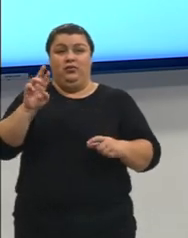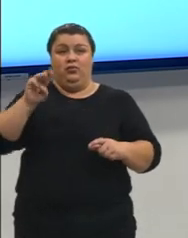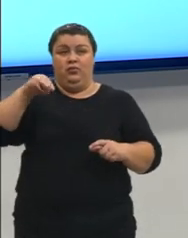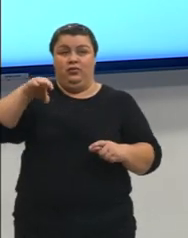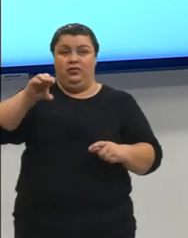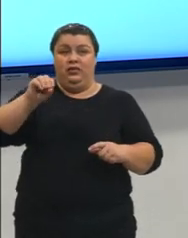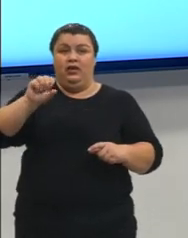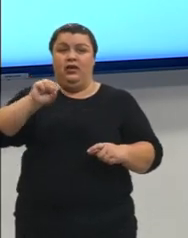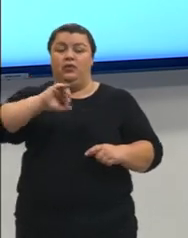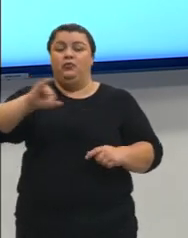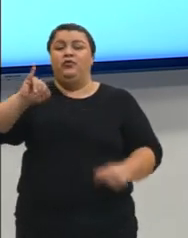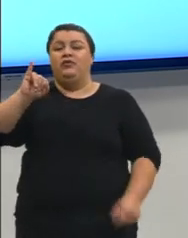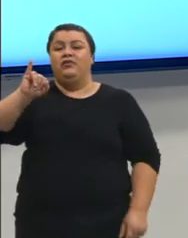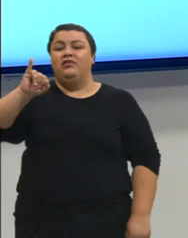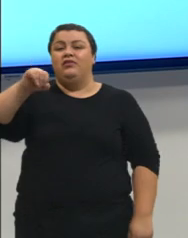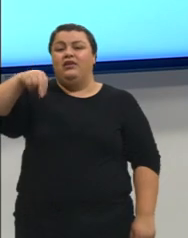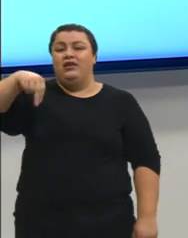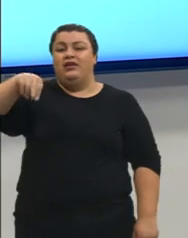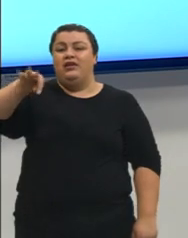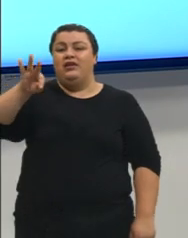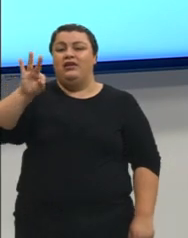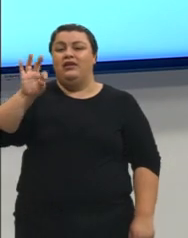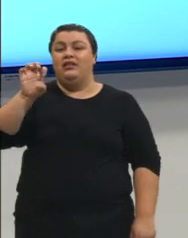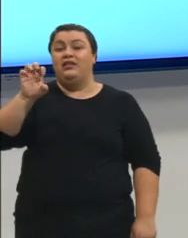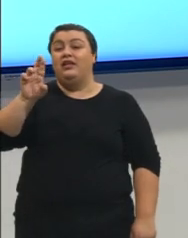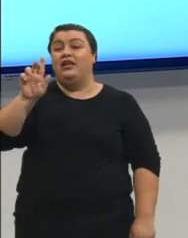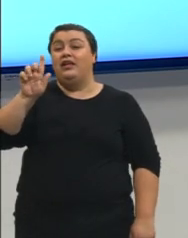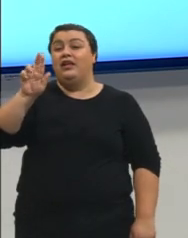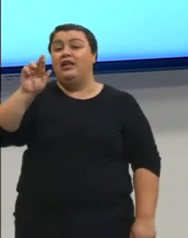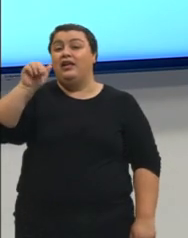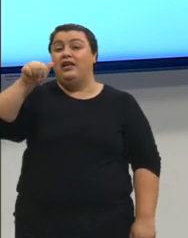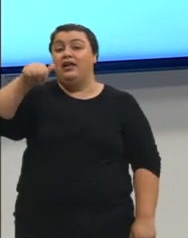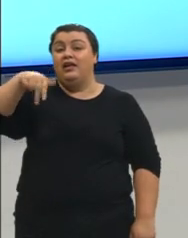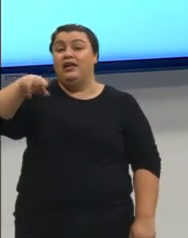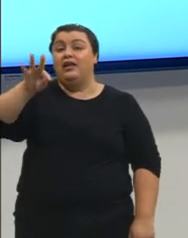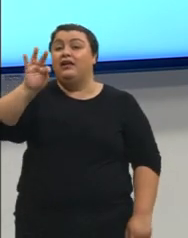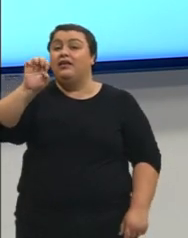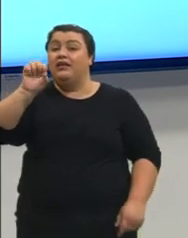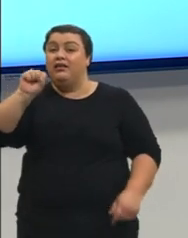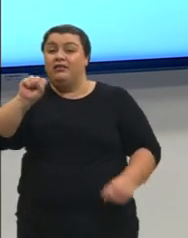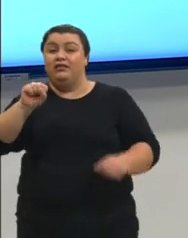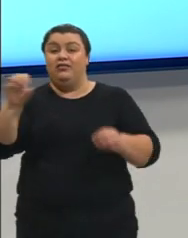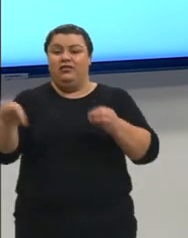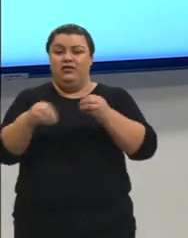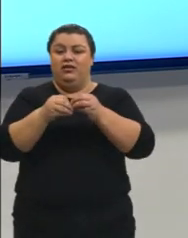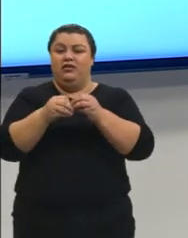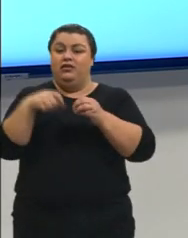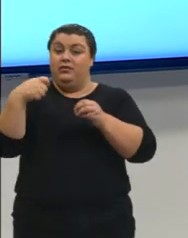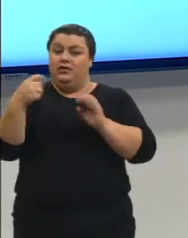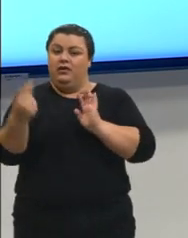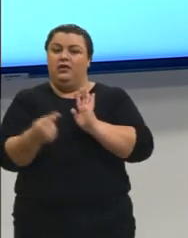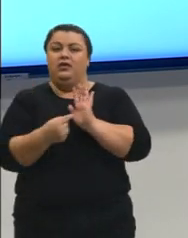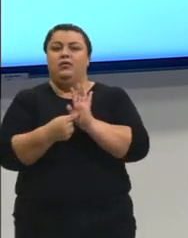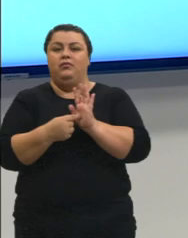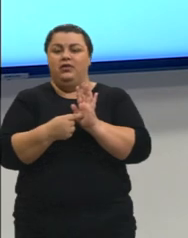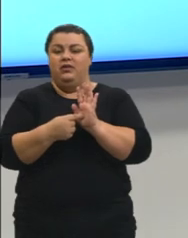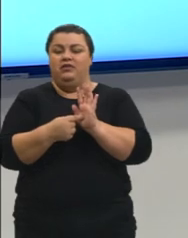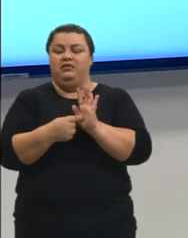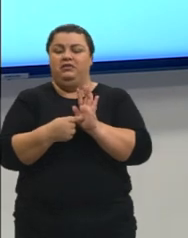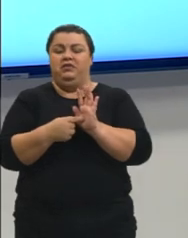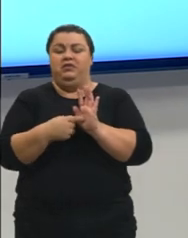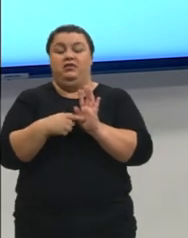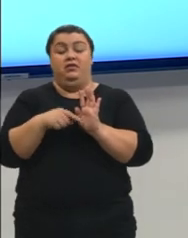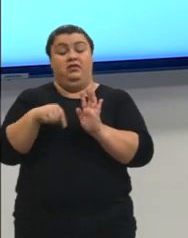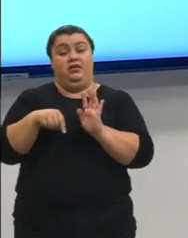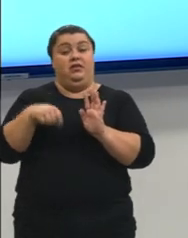integrantes no caso de necessidade eles aparecem E caso